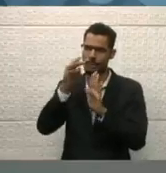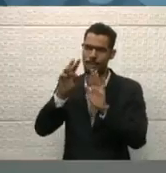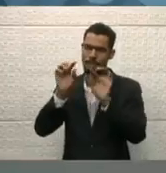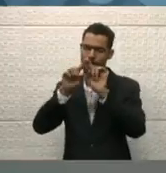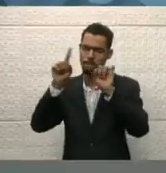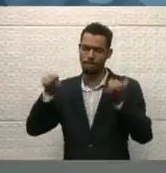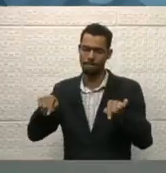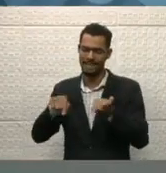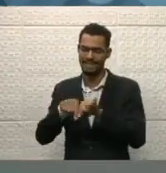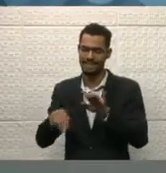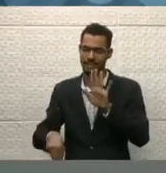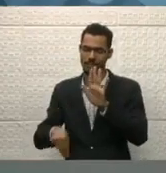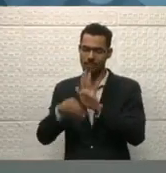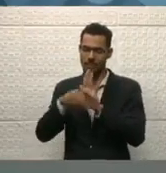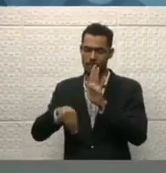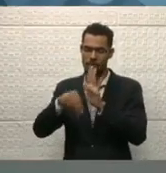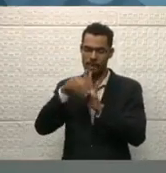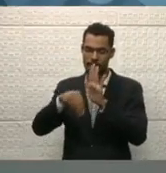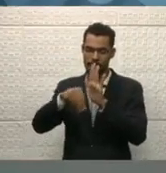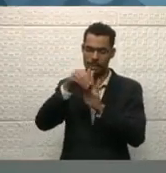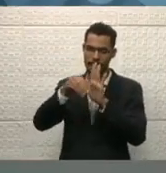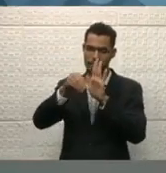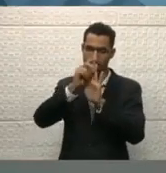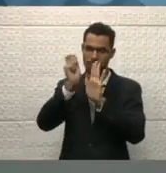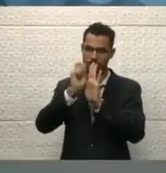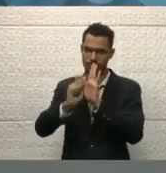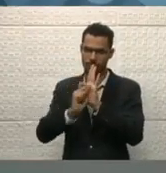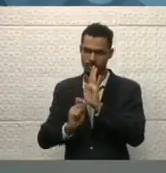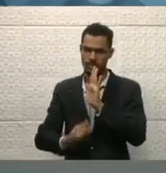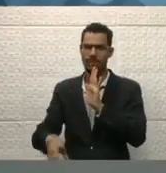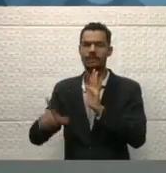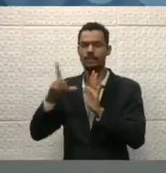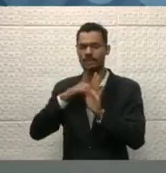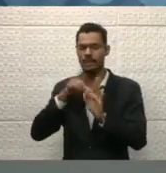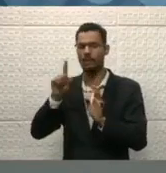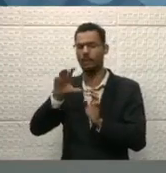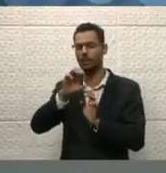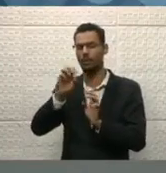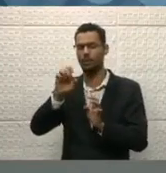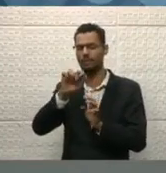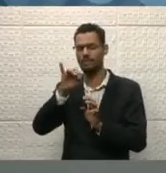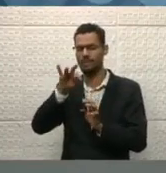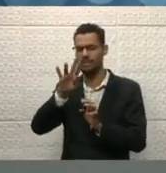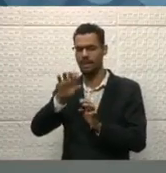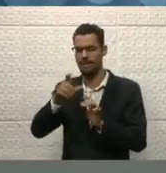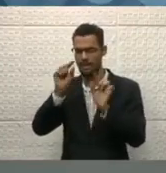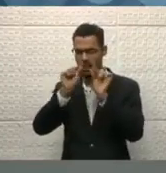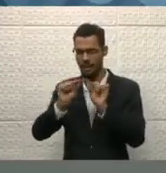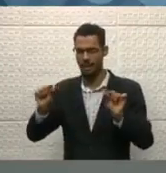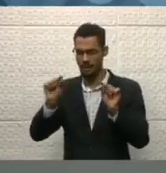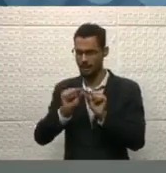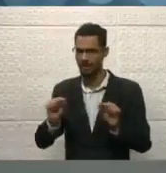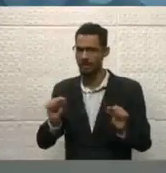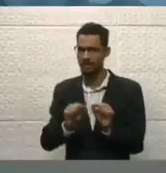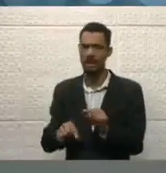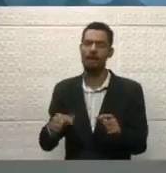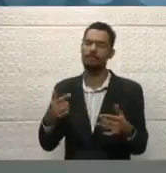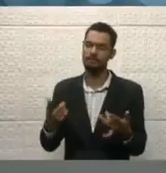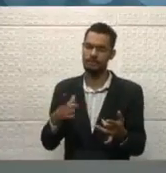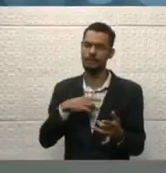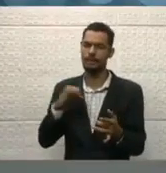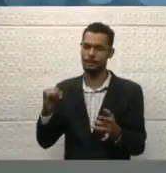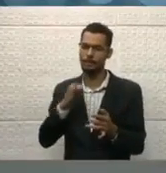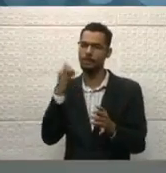matriz, devido ao tipo de base que nós adotamos, vão ser os coeficientes da transformação linear. Por isso que eu consigo